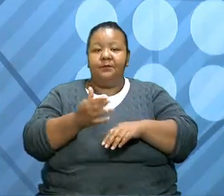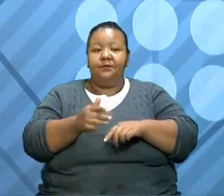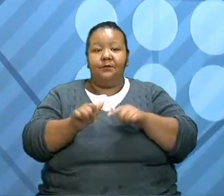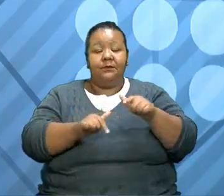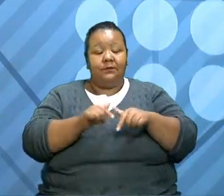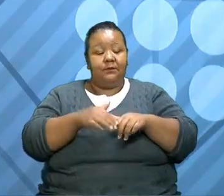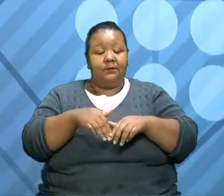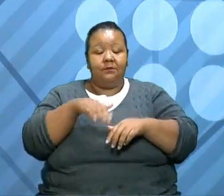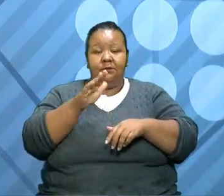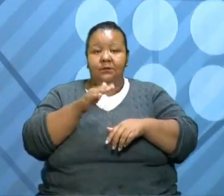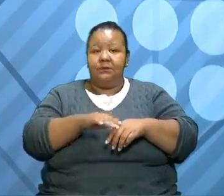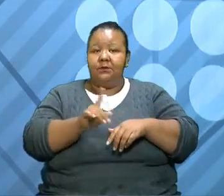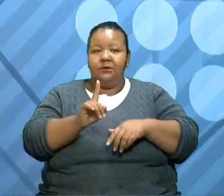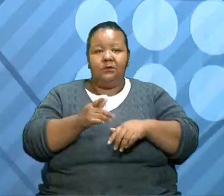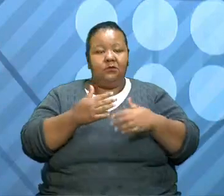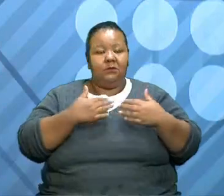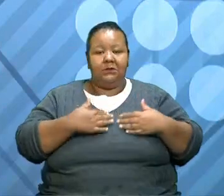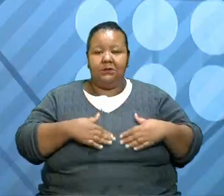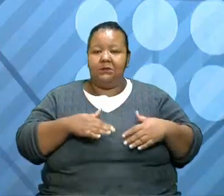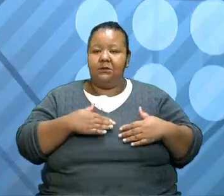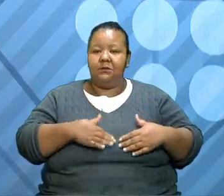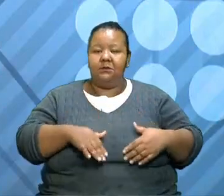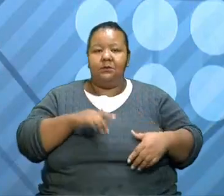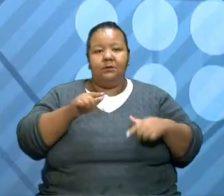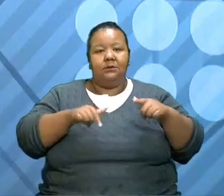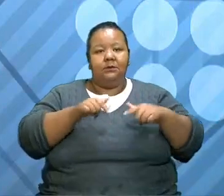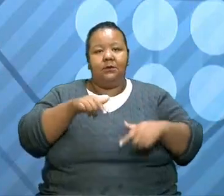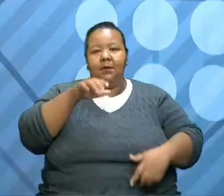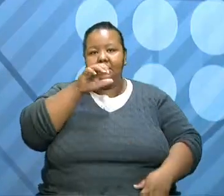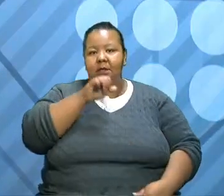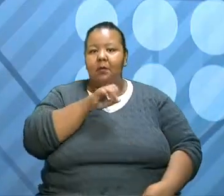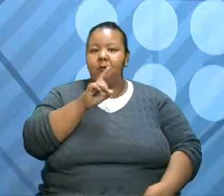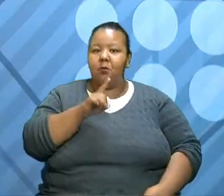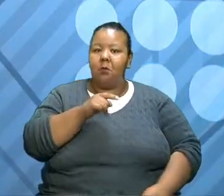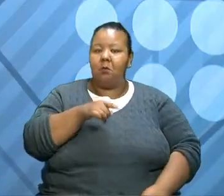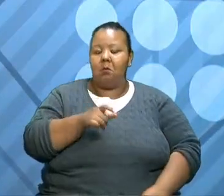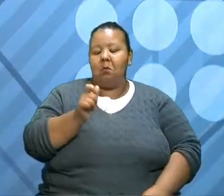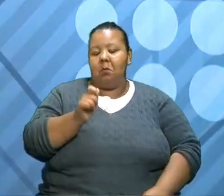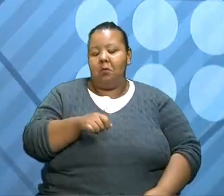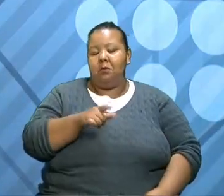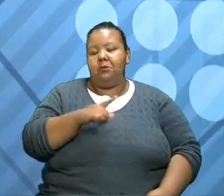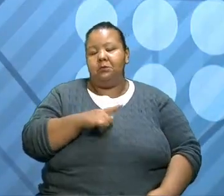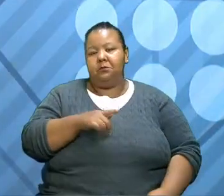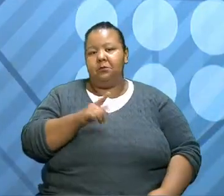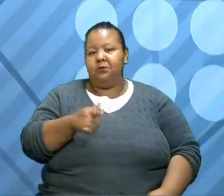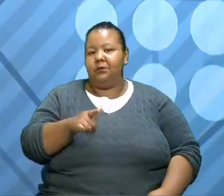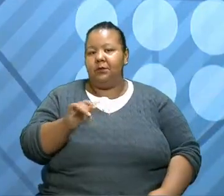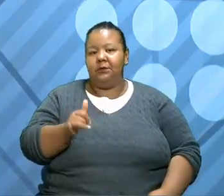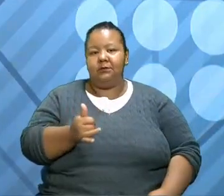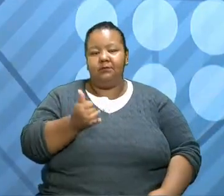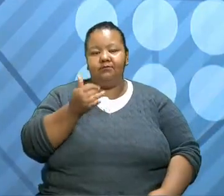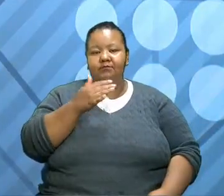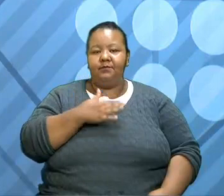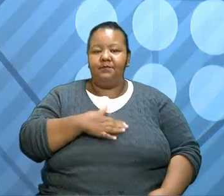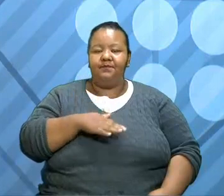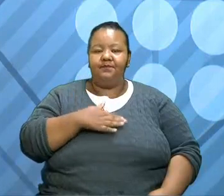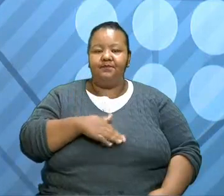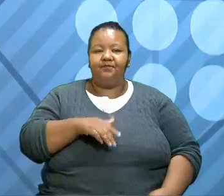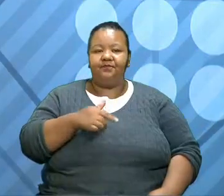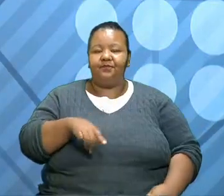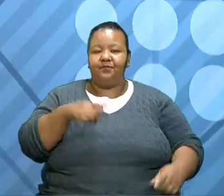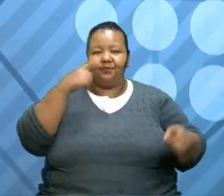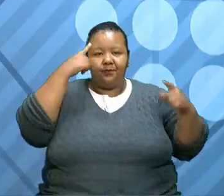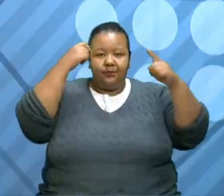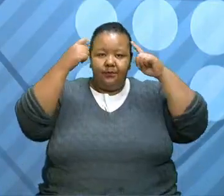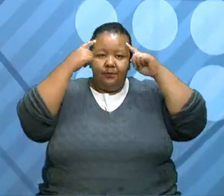trabalhando mais, não descansando nada, trabalhando sábado também, em todos os momentos que pode ter ali de descanso e não sendo criativo, ou seja, essa